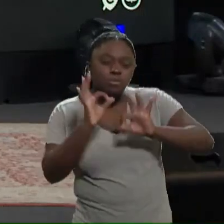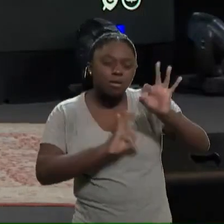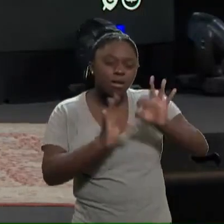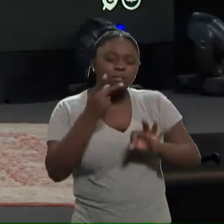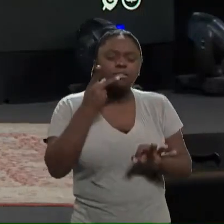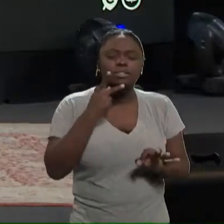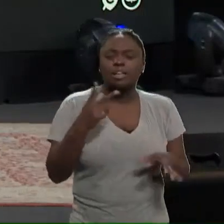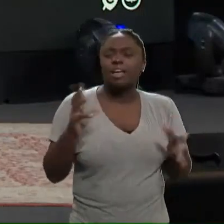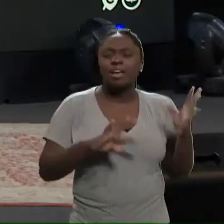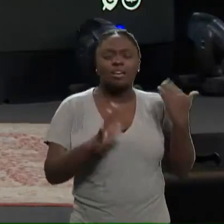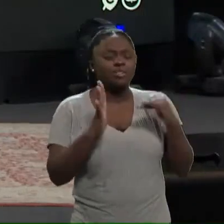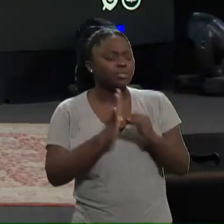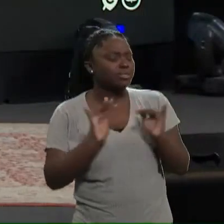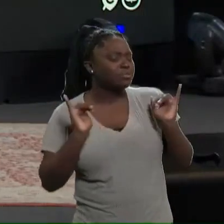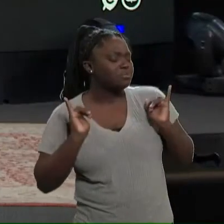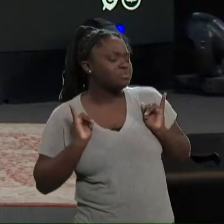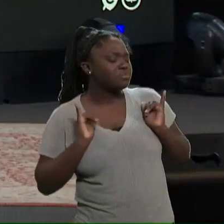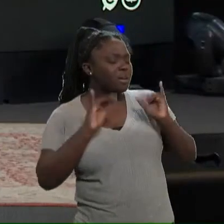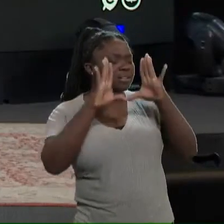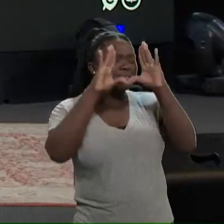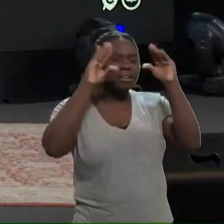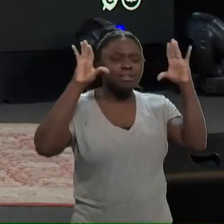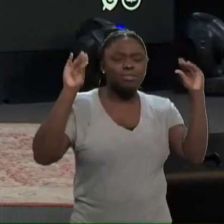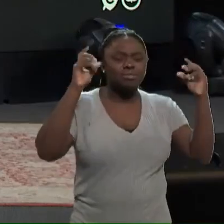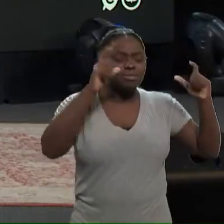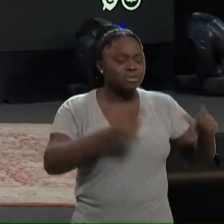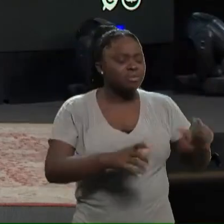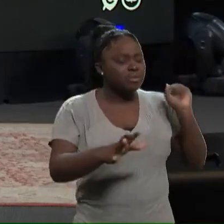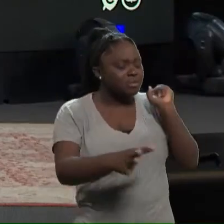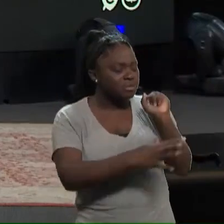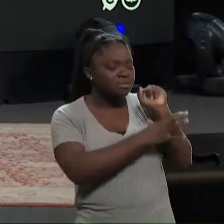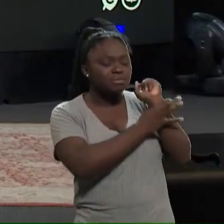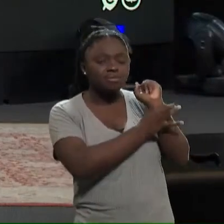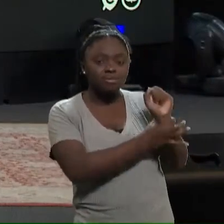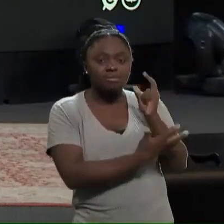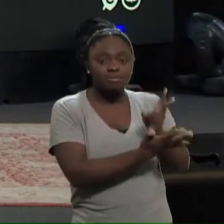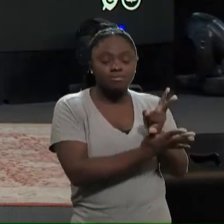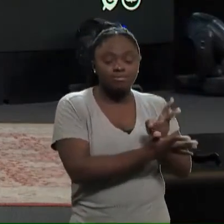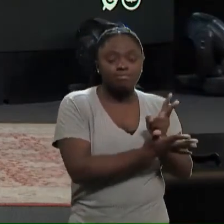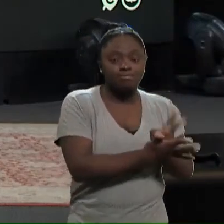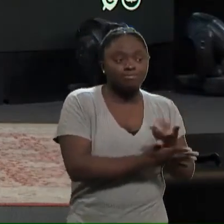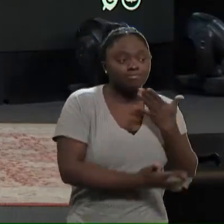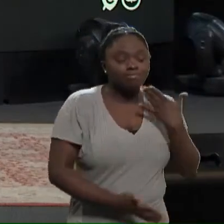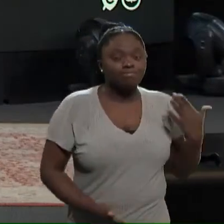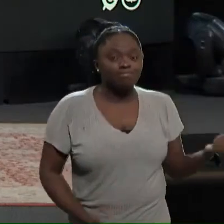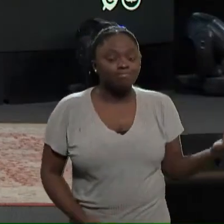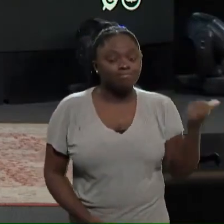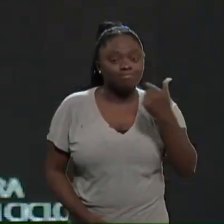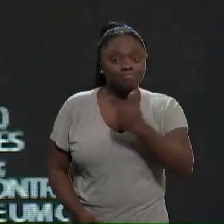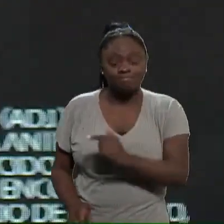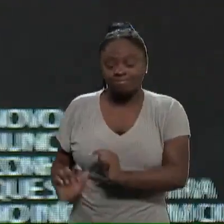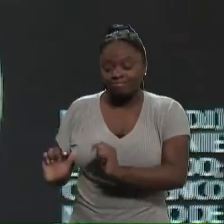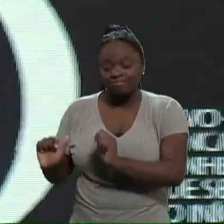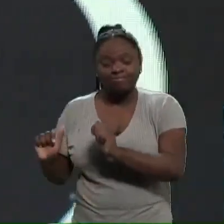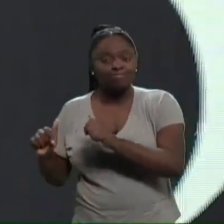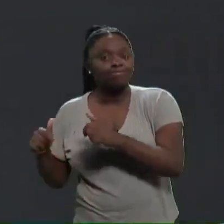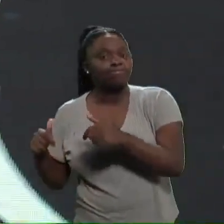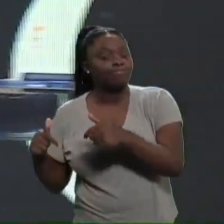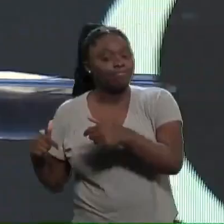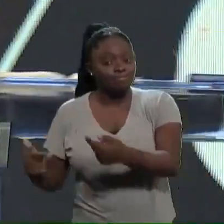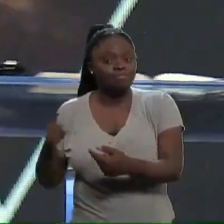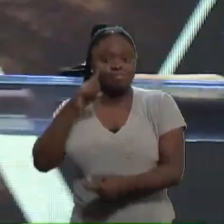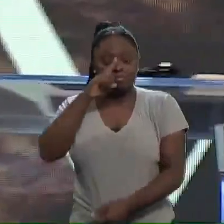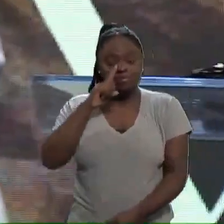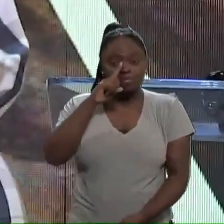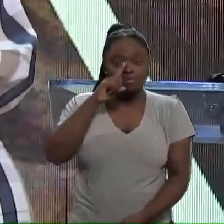de que está tudo ótimo, de que você está no lugar seguro, de que ficar no barco é melhor do que colocar o pé para fora e correr o risco